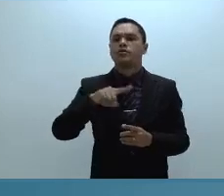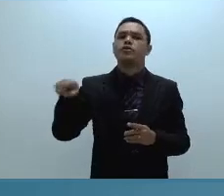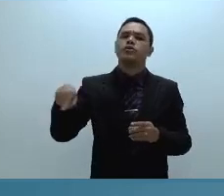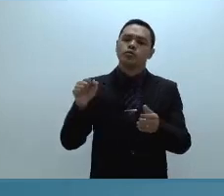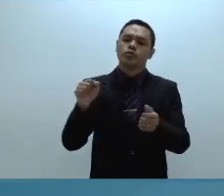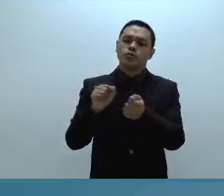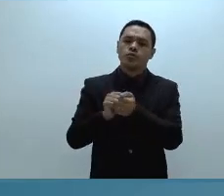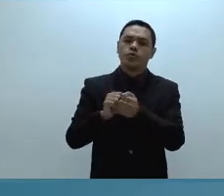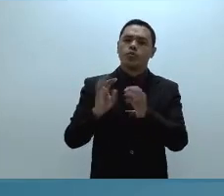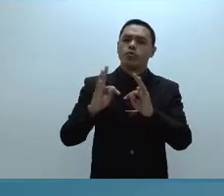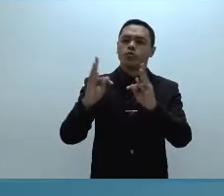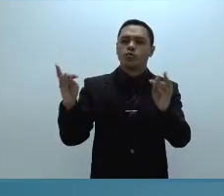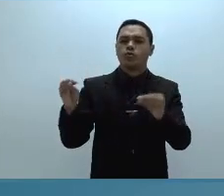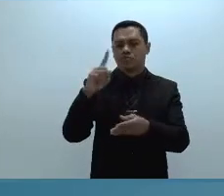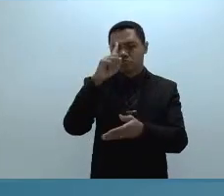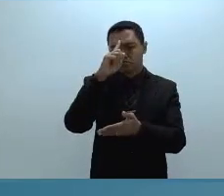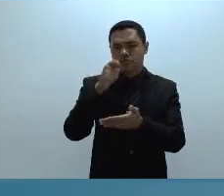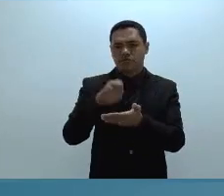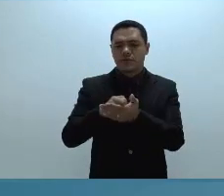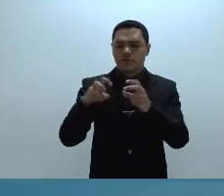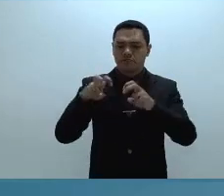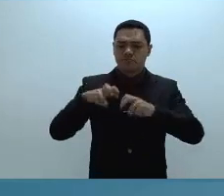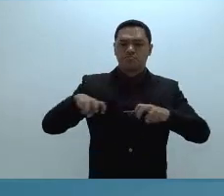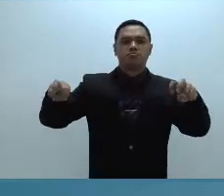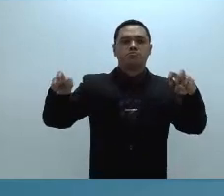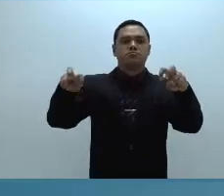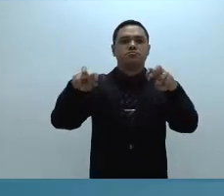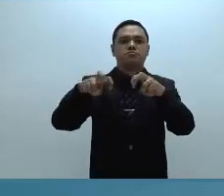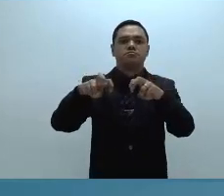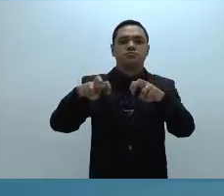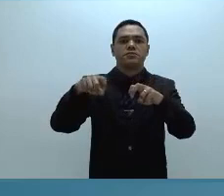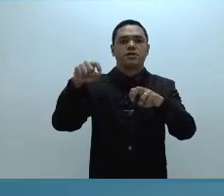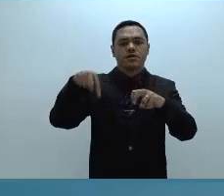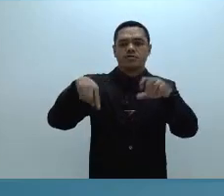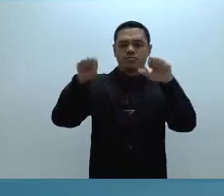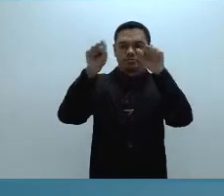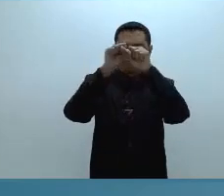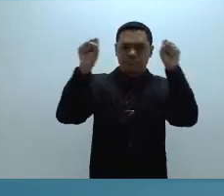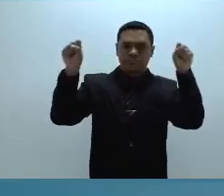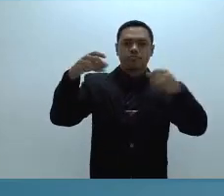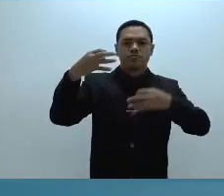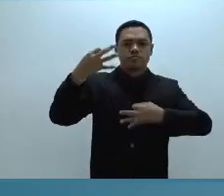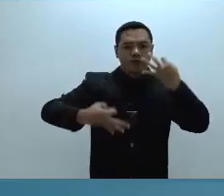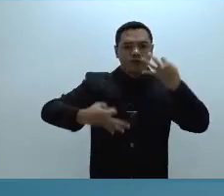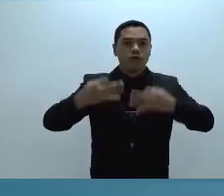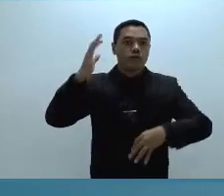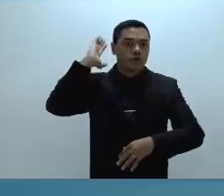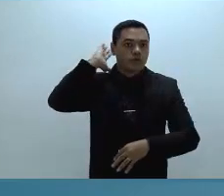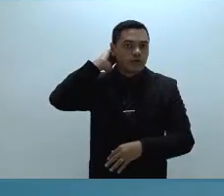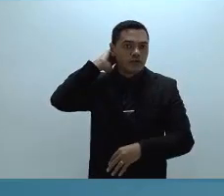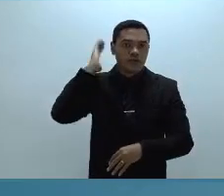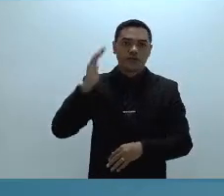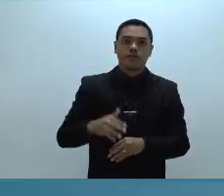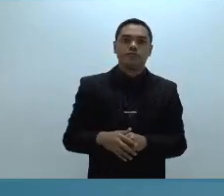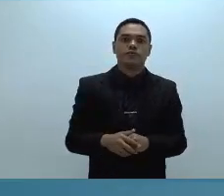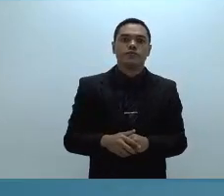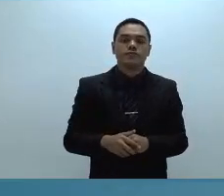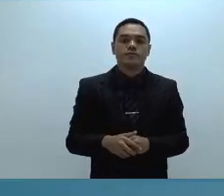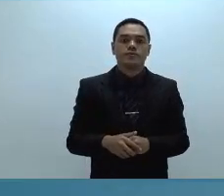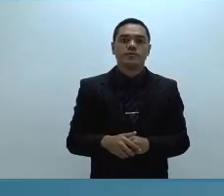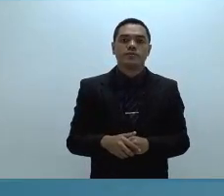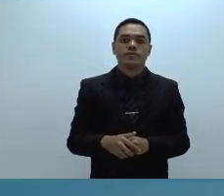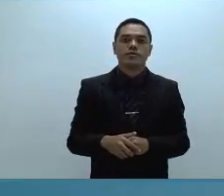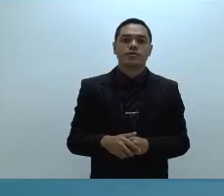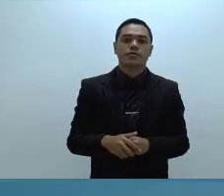à unanimidade pelos integrantes do Tribunal Pleno deste Egrégio Tribunal, documento parcial de